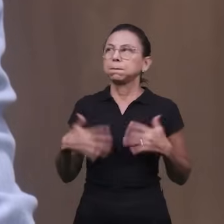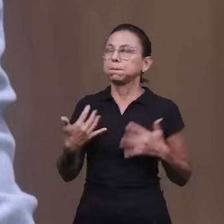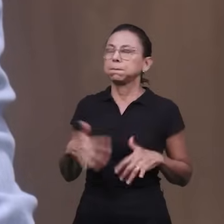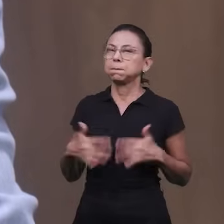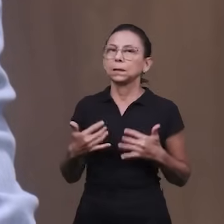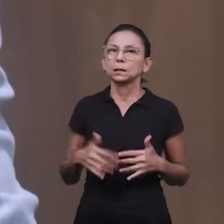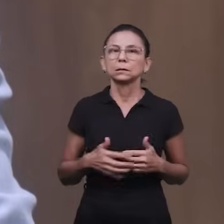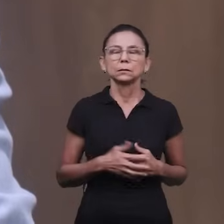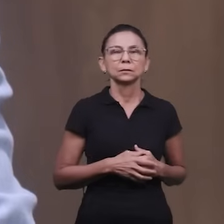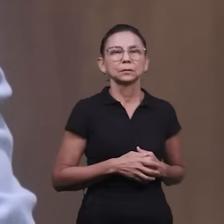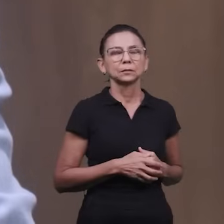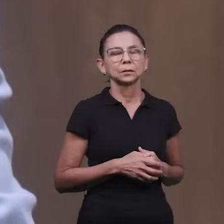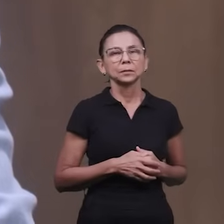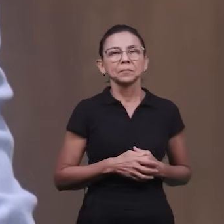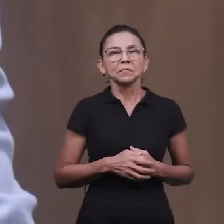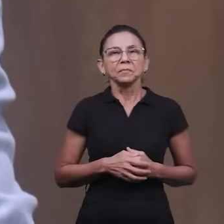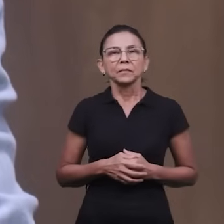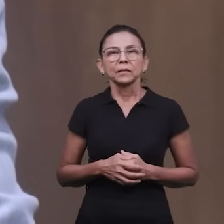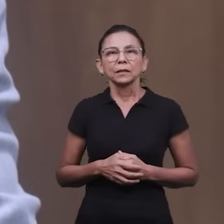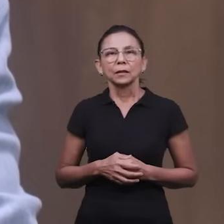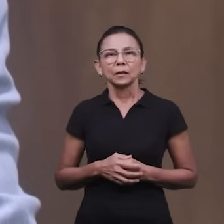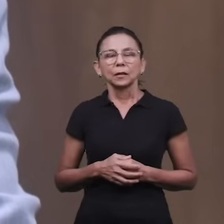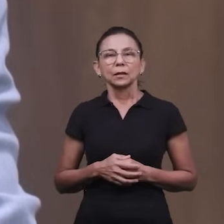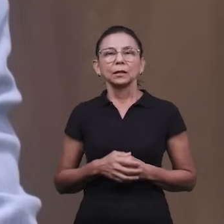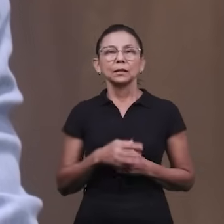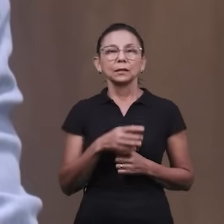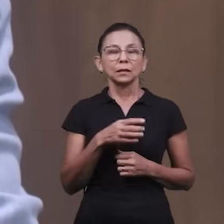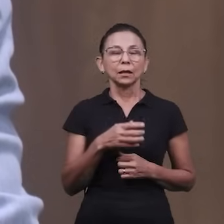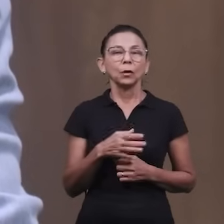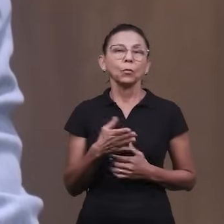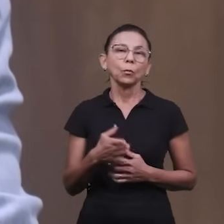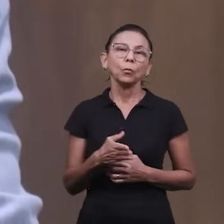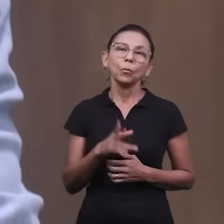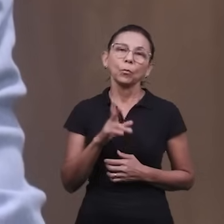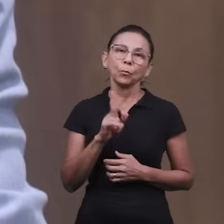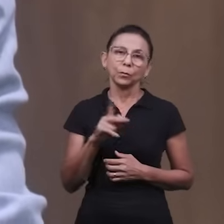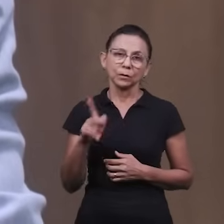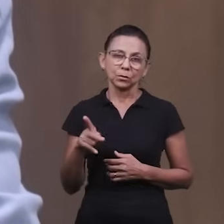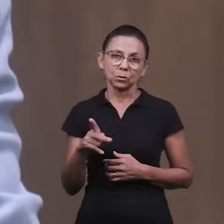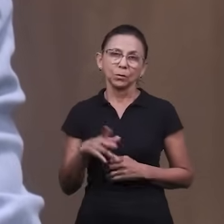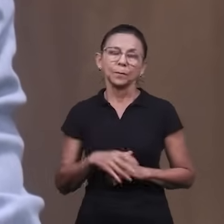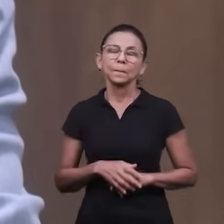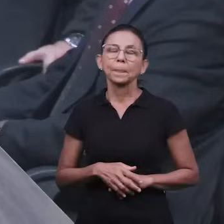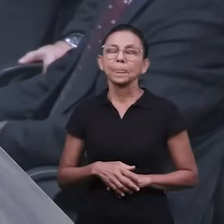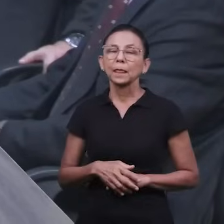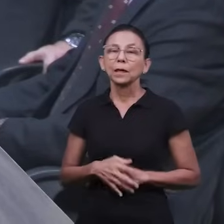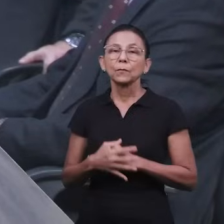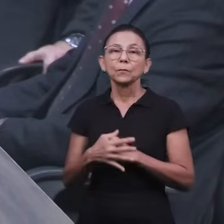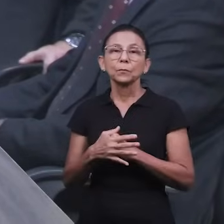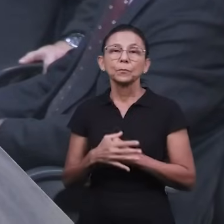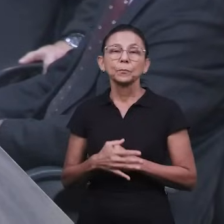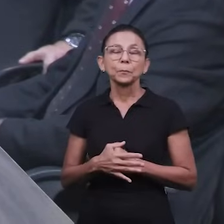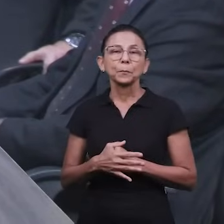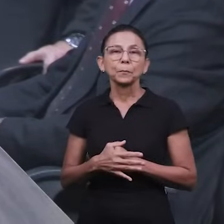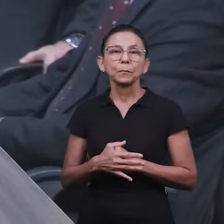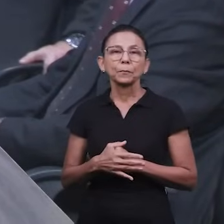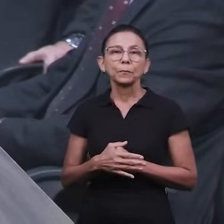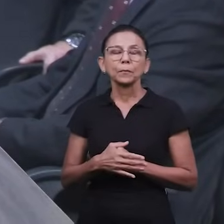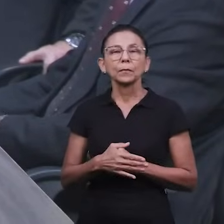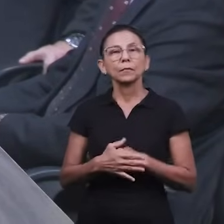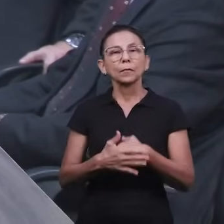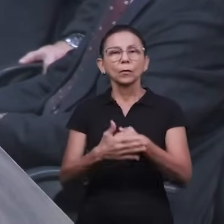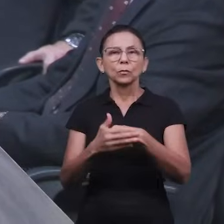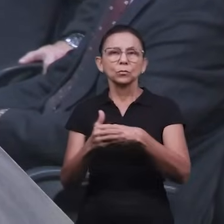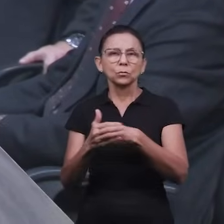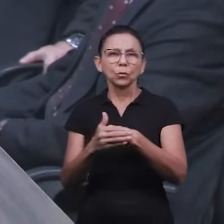existia mais, porque o atendimento que ele teve consolou. A palavra que ele recebeu foi palavra de consolo, não foi